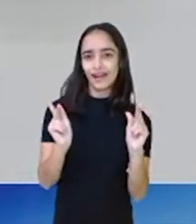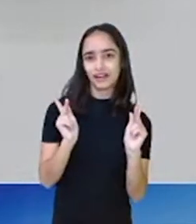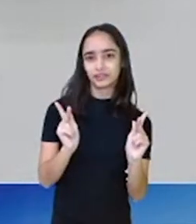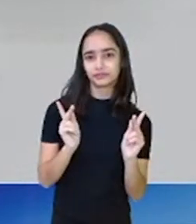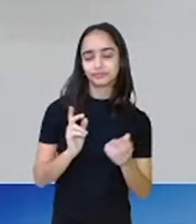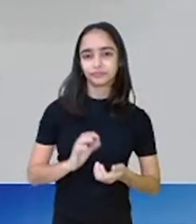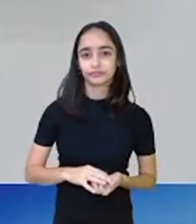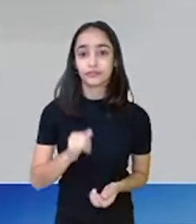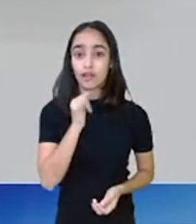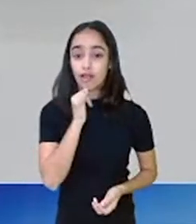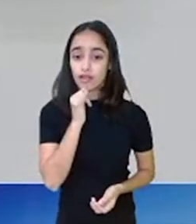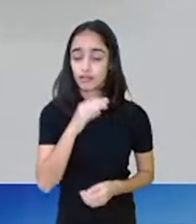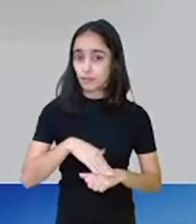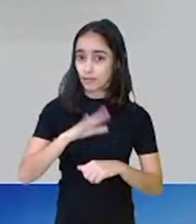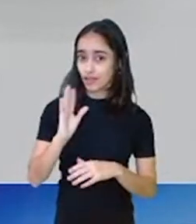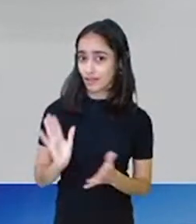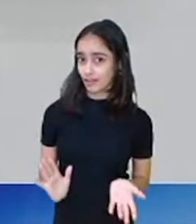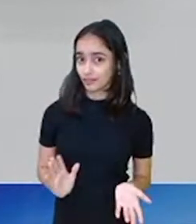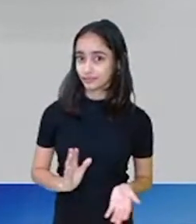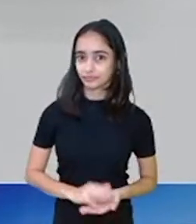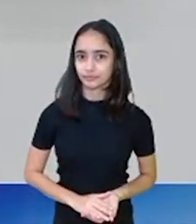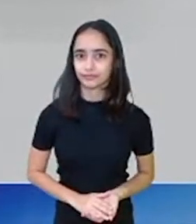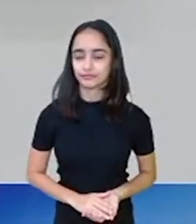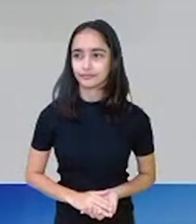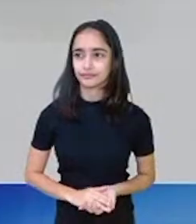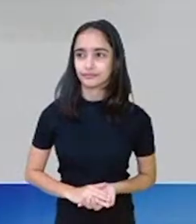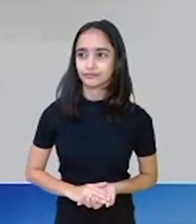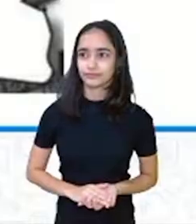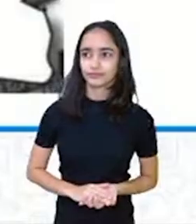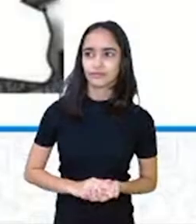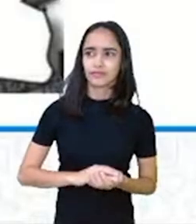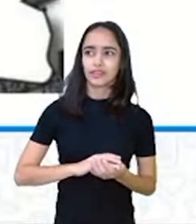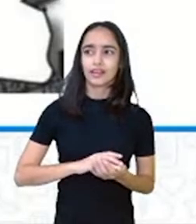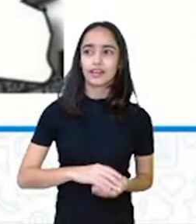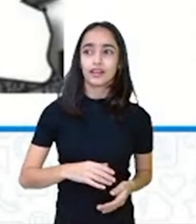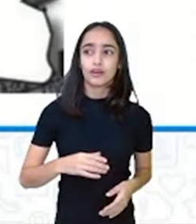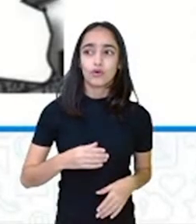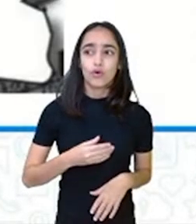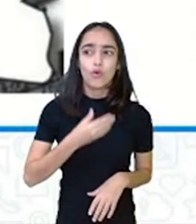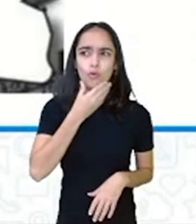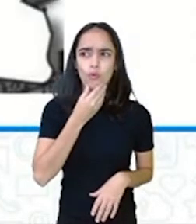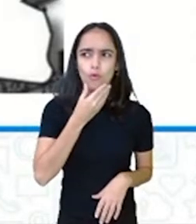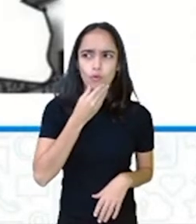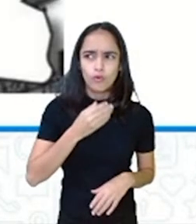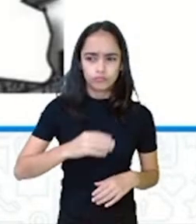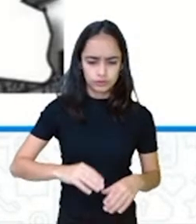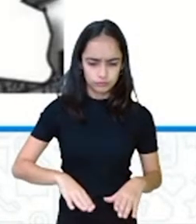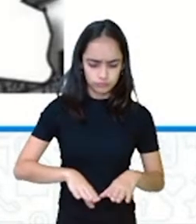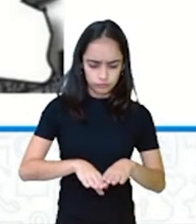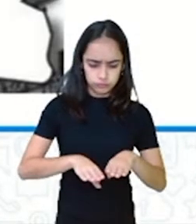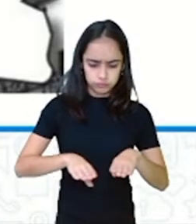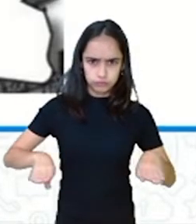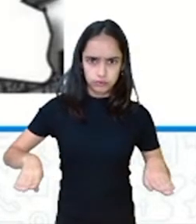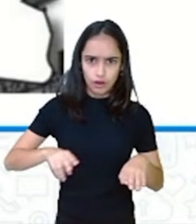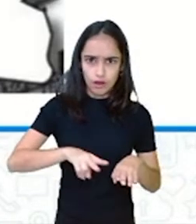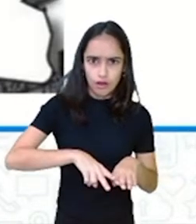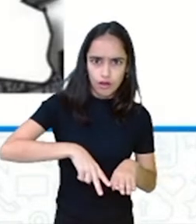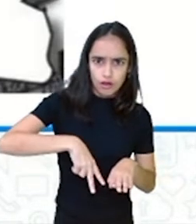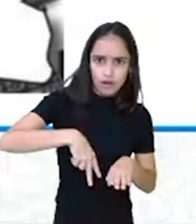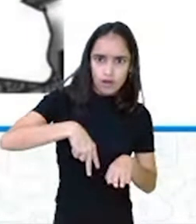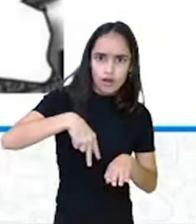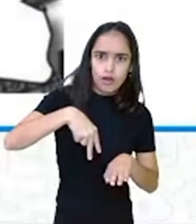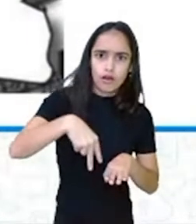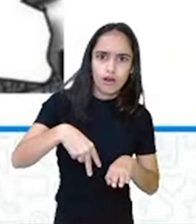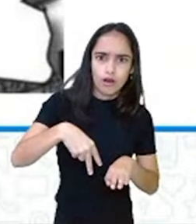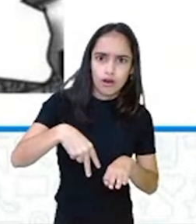para vocês aprenderem. O ser catavérico, que saiu do chão, surgiu no cemitério